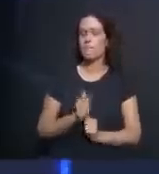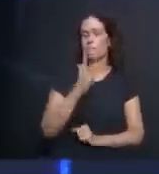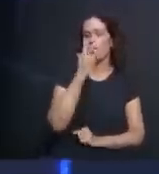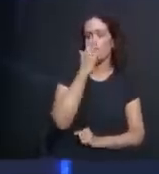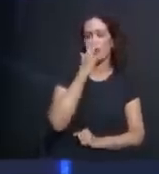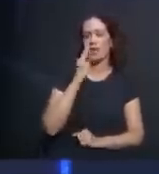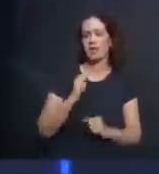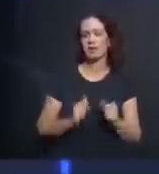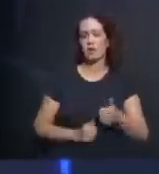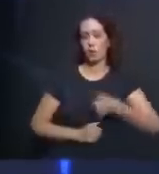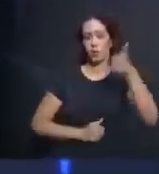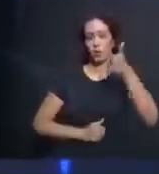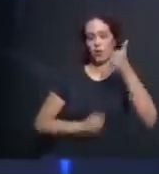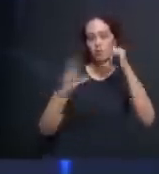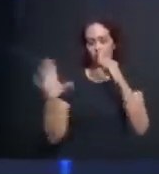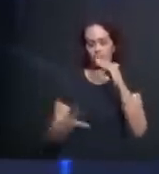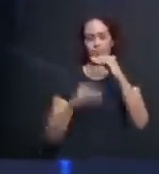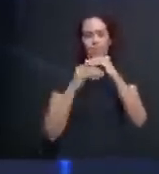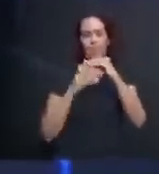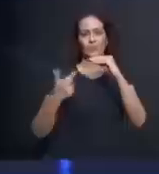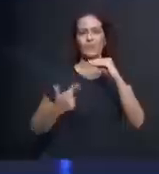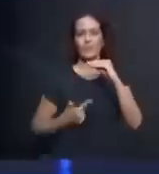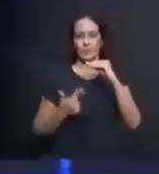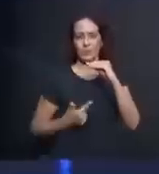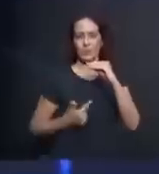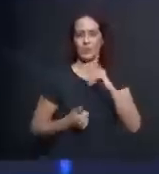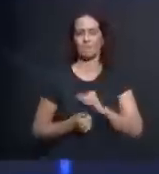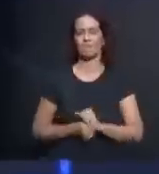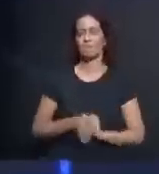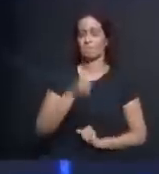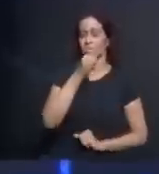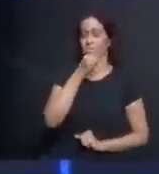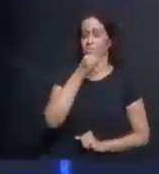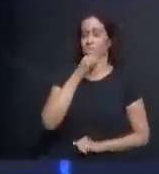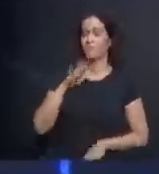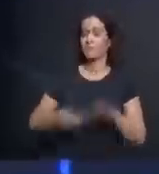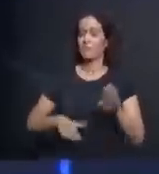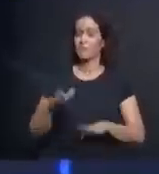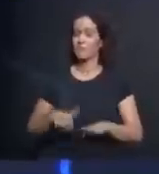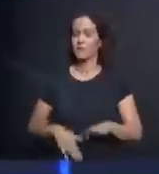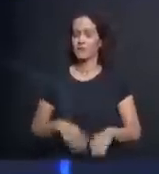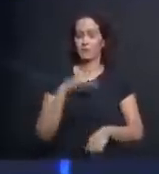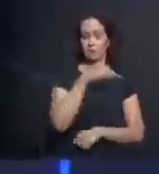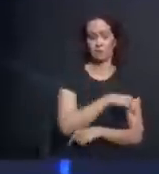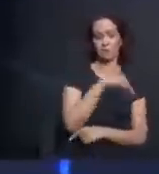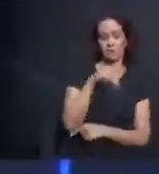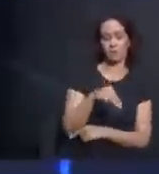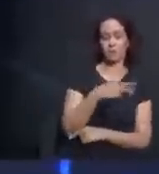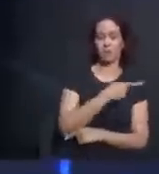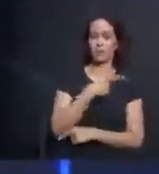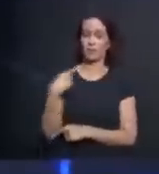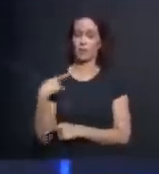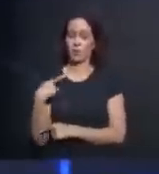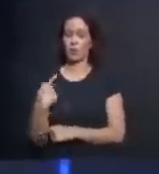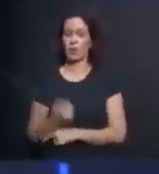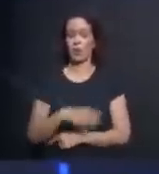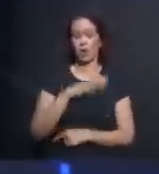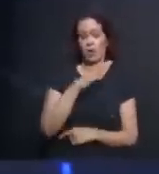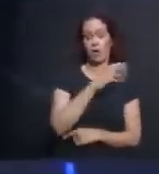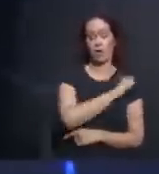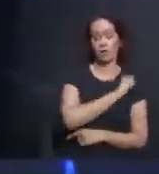complementar o primeiro. Por exemplo, você às vezes vai ver juntos pastor e mestre, apóstolo e